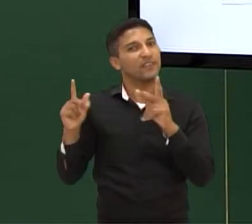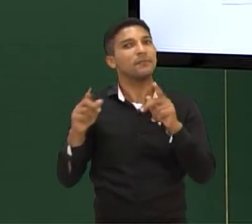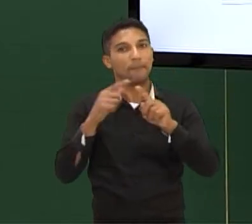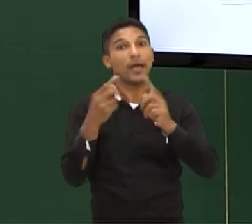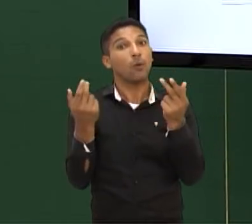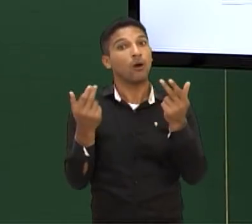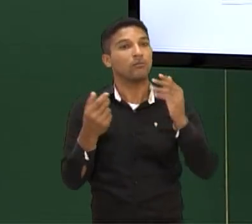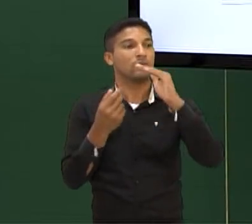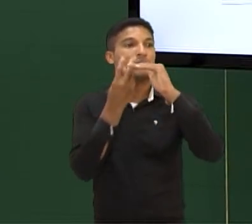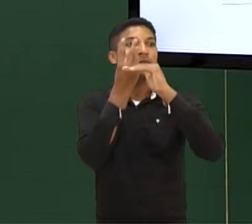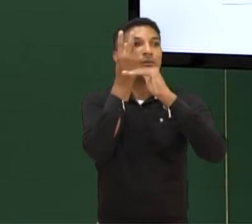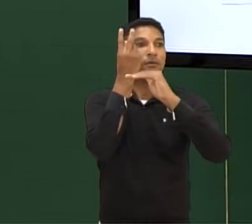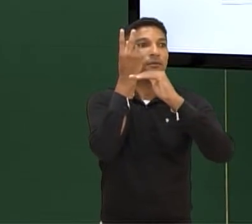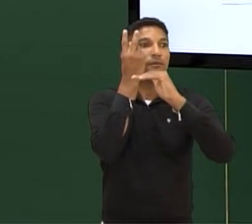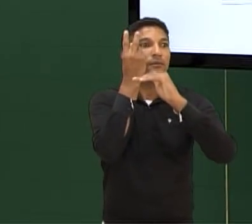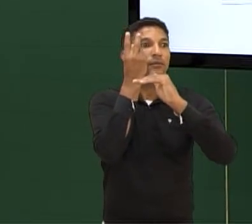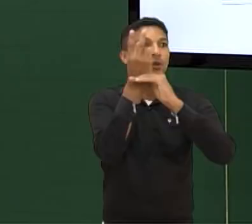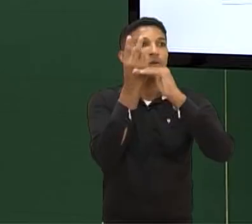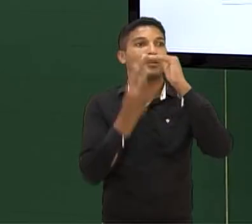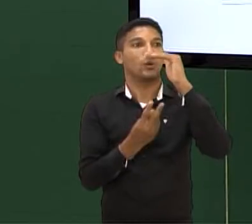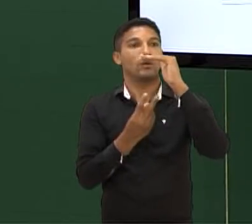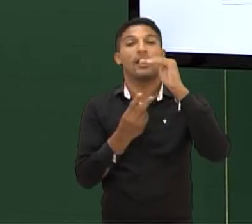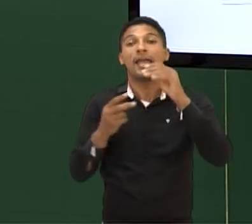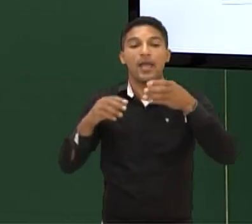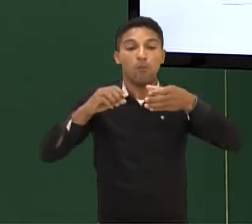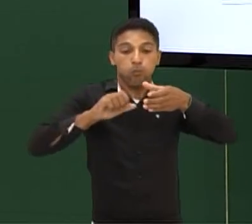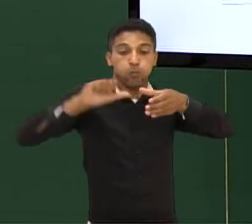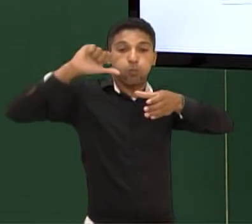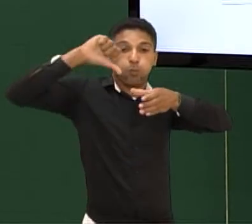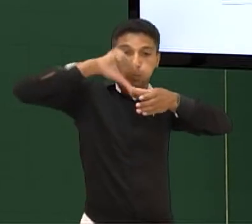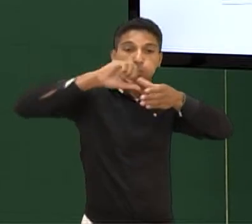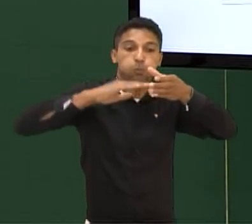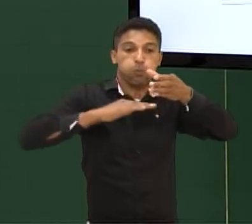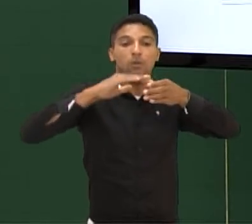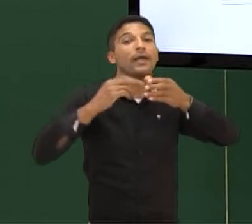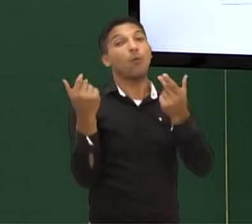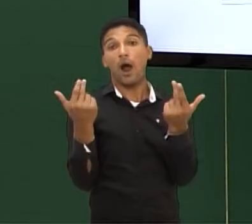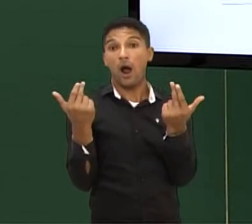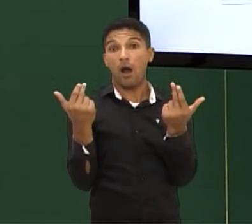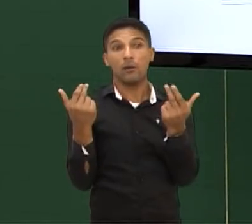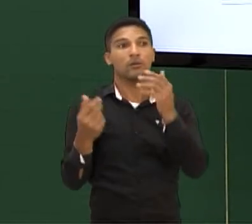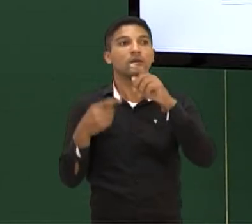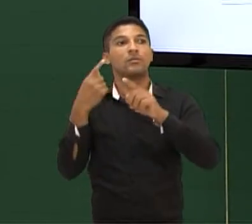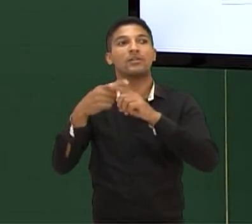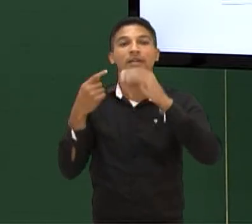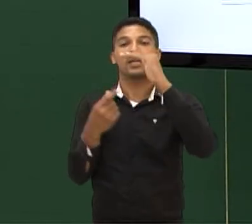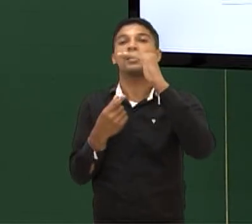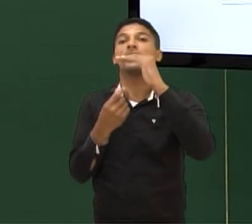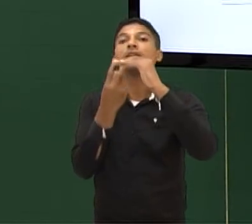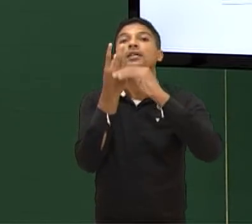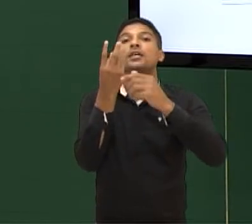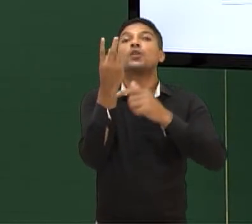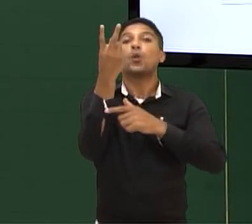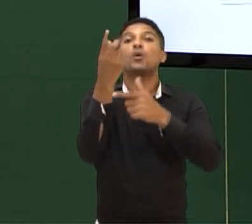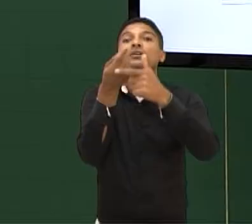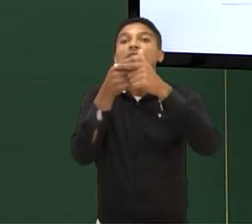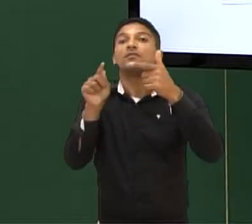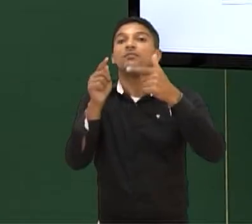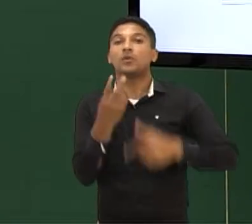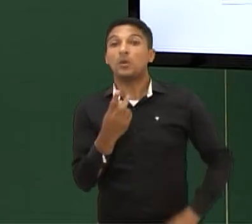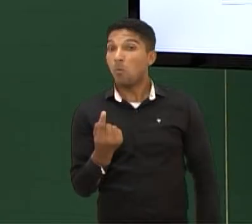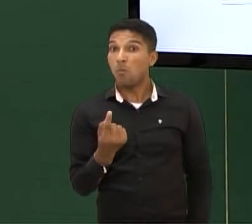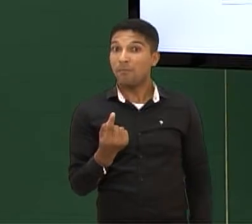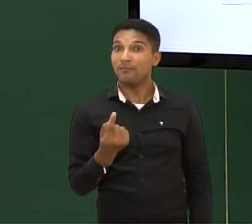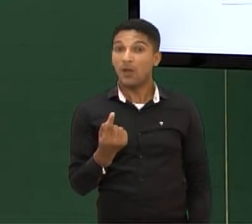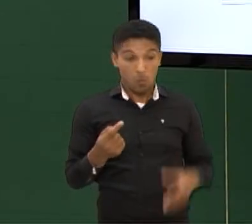diferente, mas a quantidade que isso equivale é a mesma coisa. Por quê? Porque 2 divididos por 2 não é 1. E se